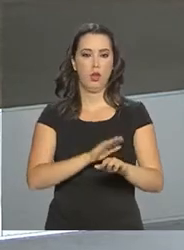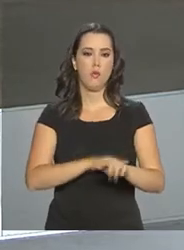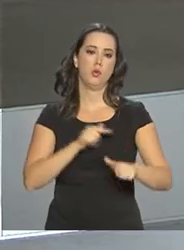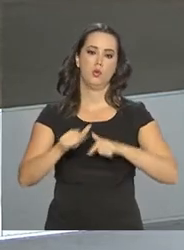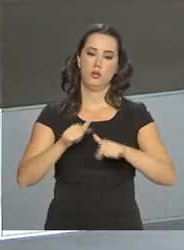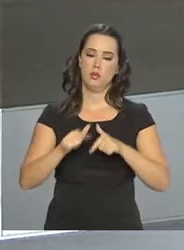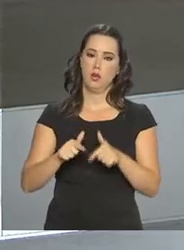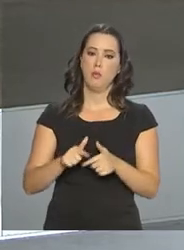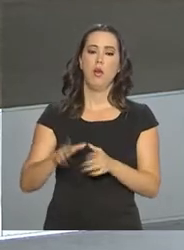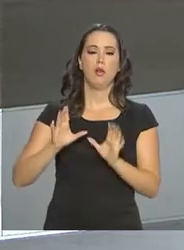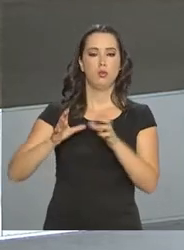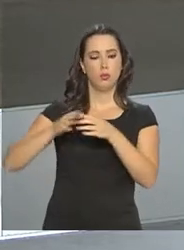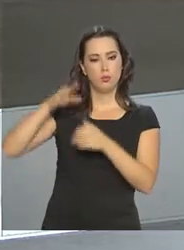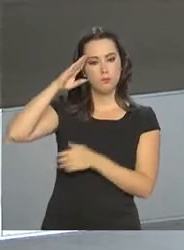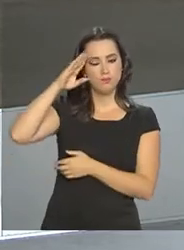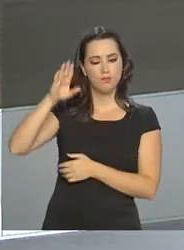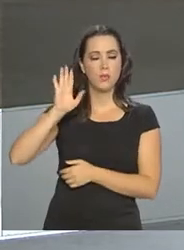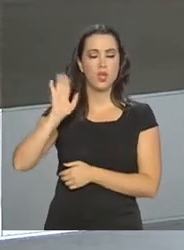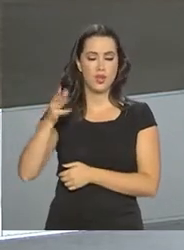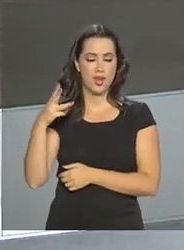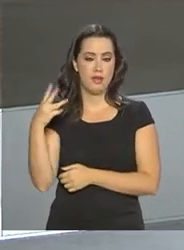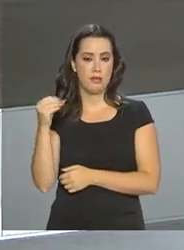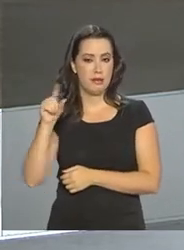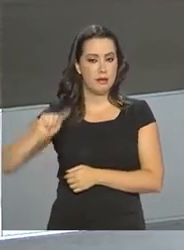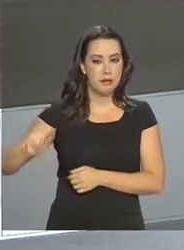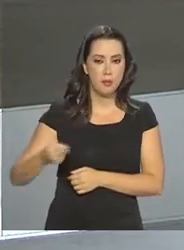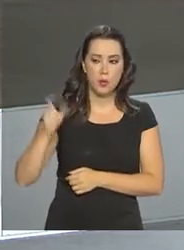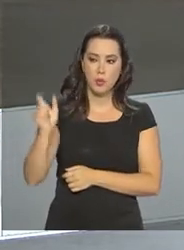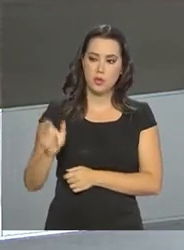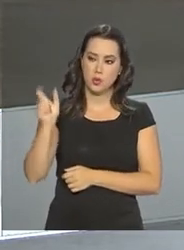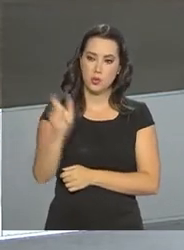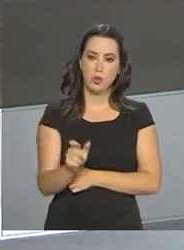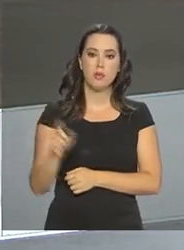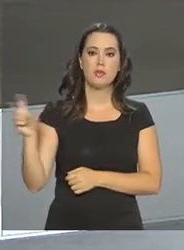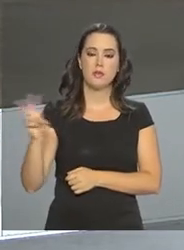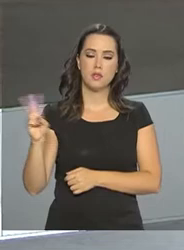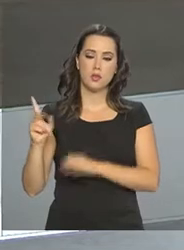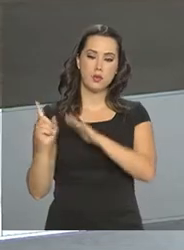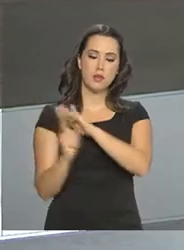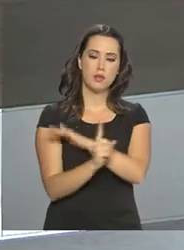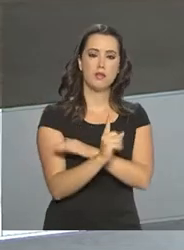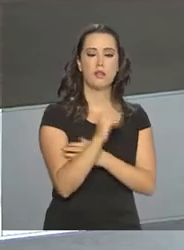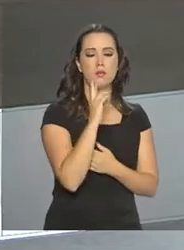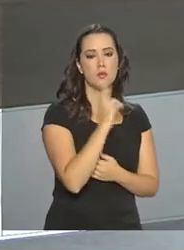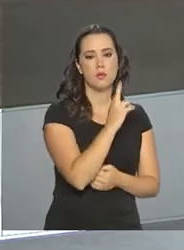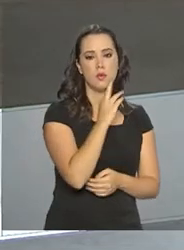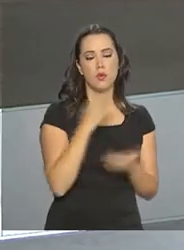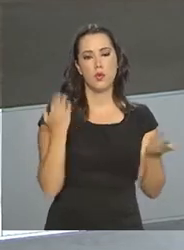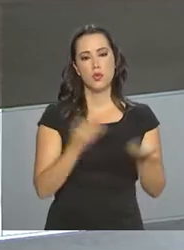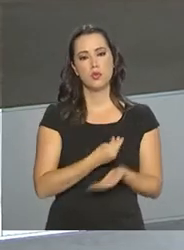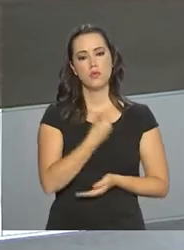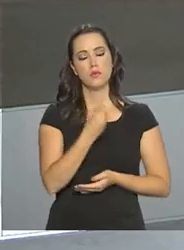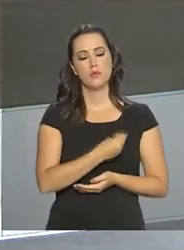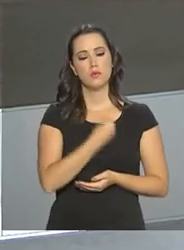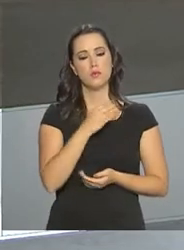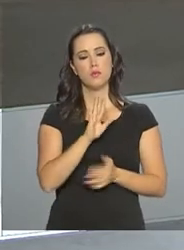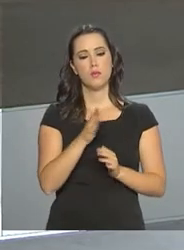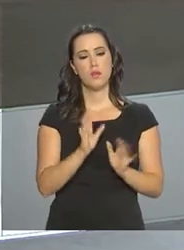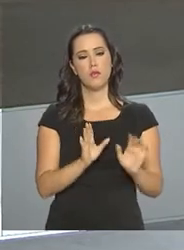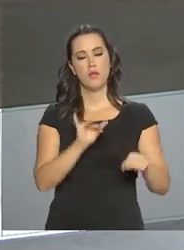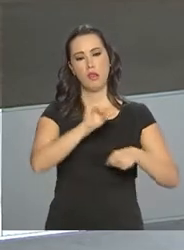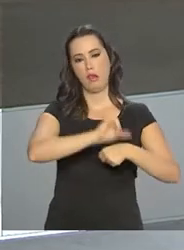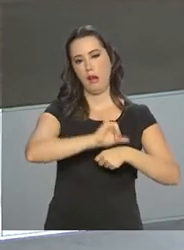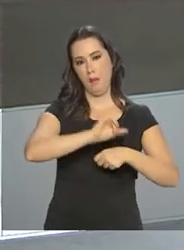30 mil venezuelanos estão hoje em roraima eles vivem majoritariamente entre a